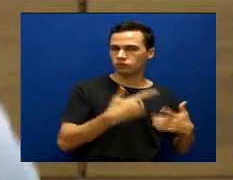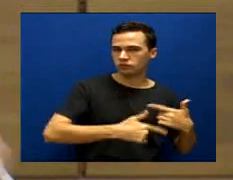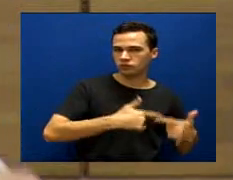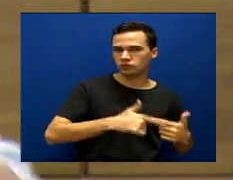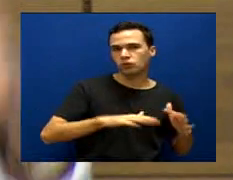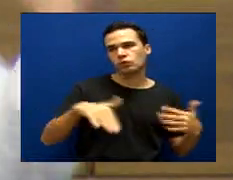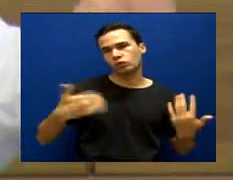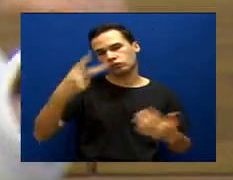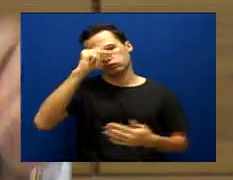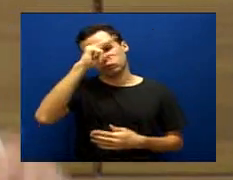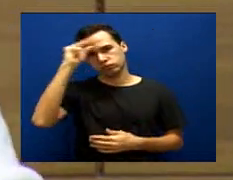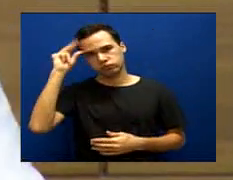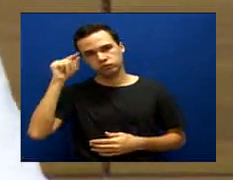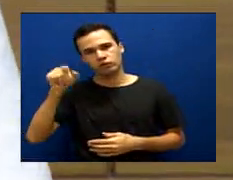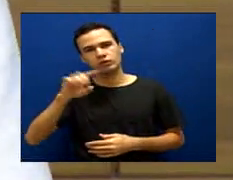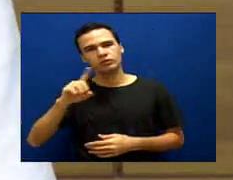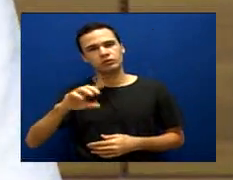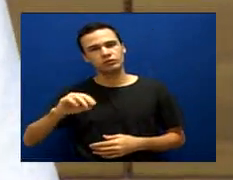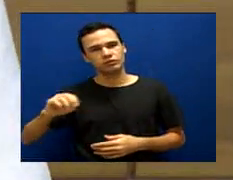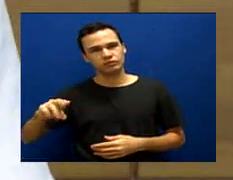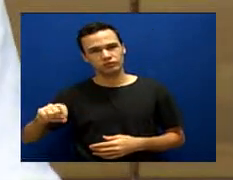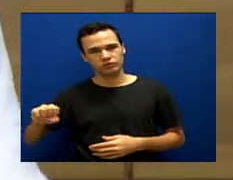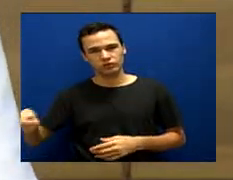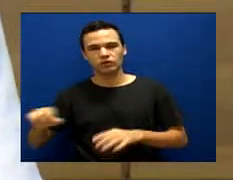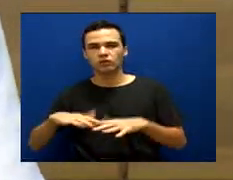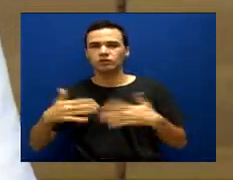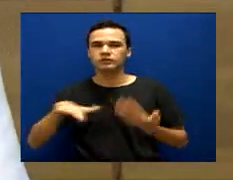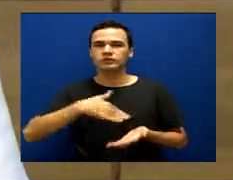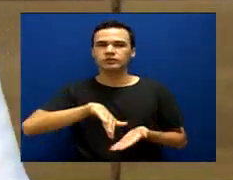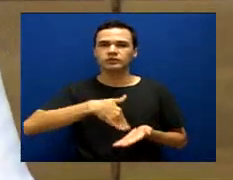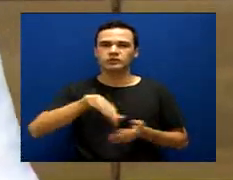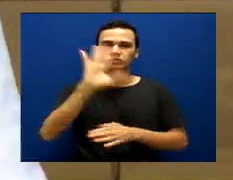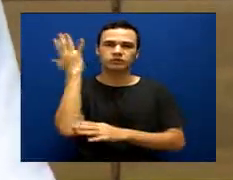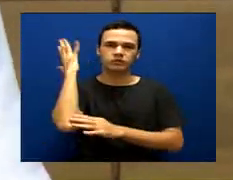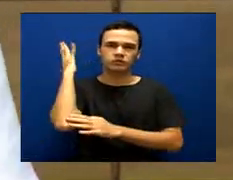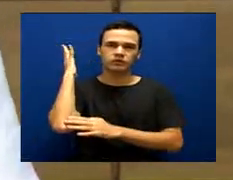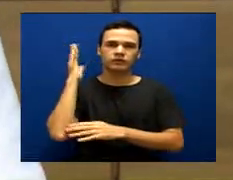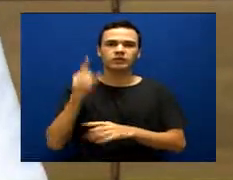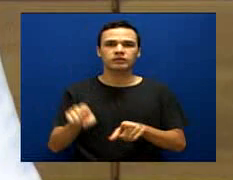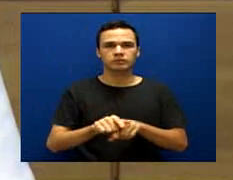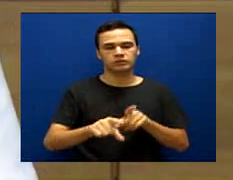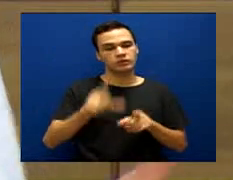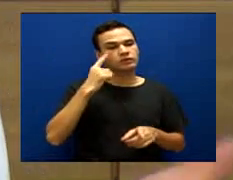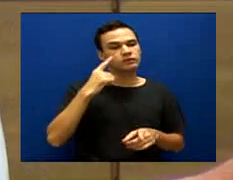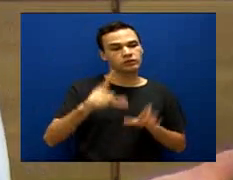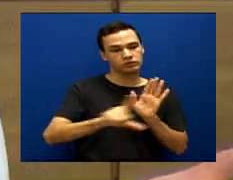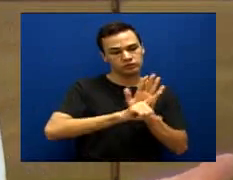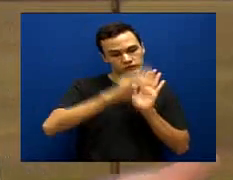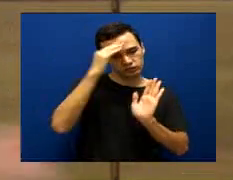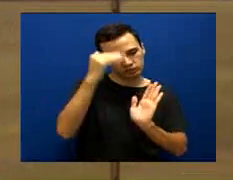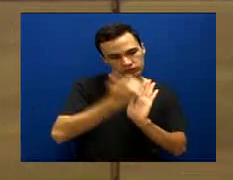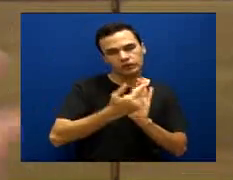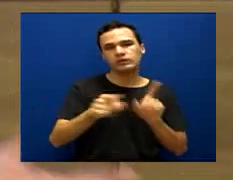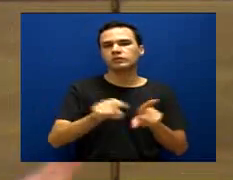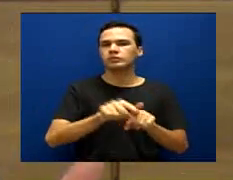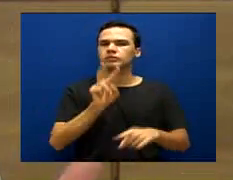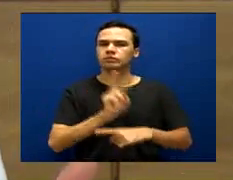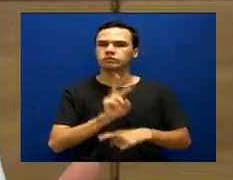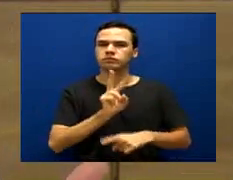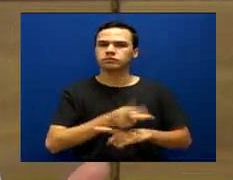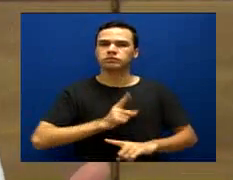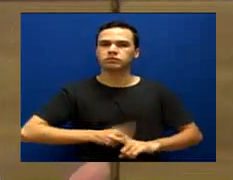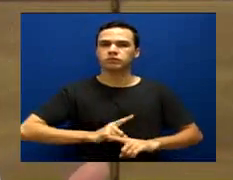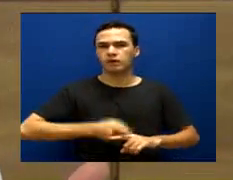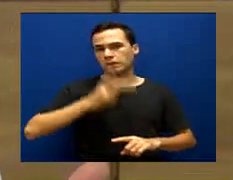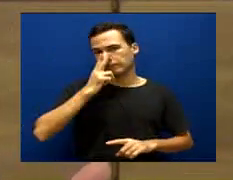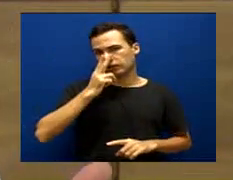cabe ao Poder Executivo Zoonose, o que cabe à Secretaria de Meio Ambiente. E o cumprimento e fiscalização das legislações que nós já temos, porque